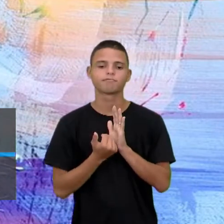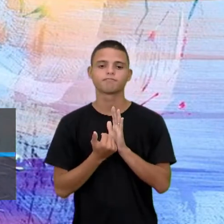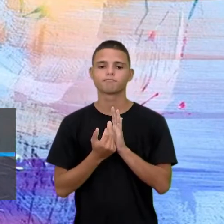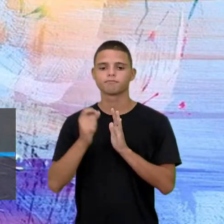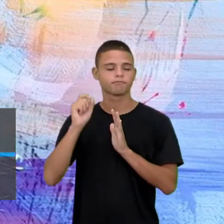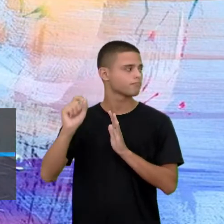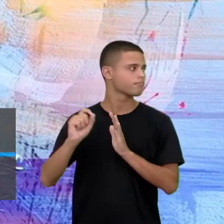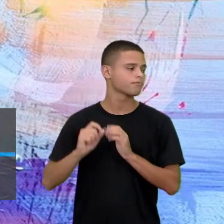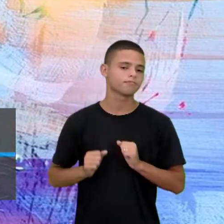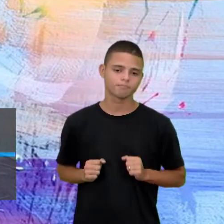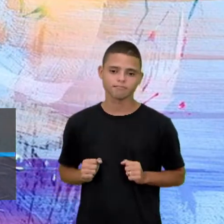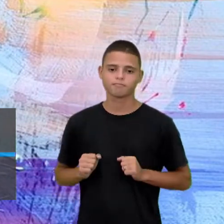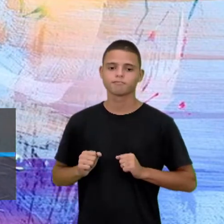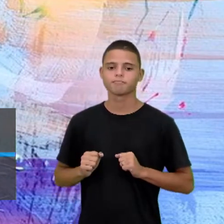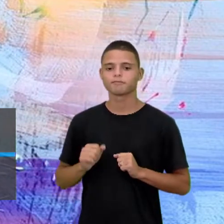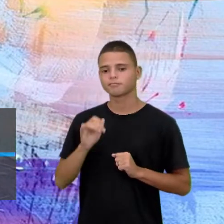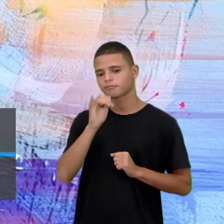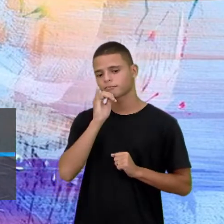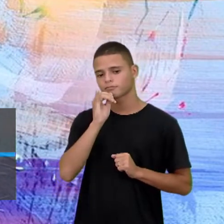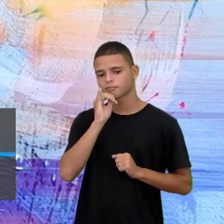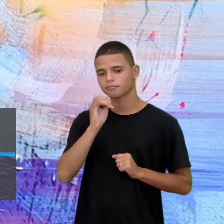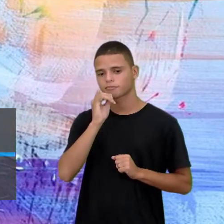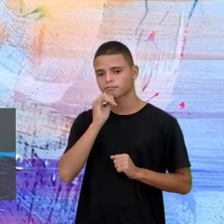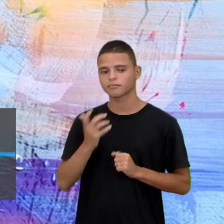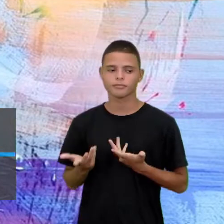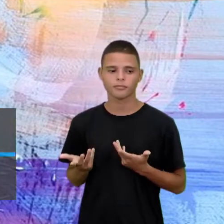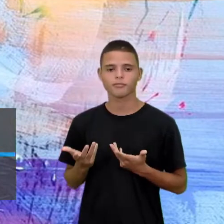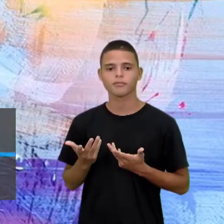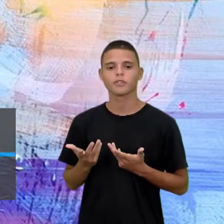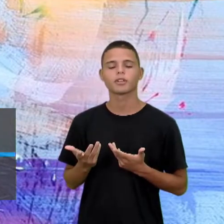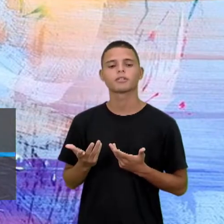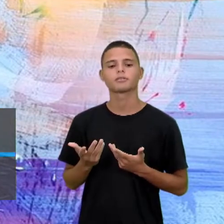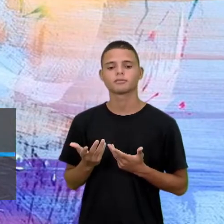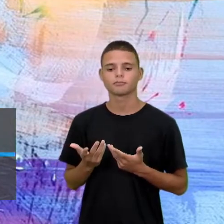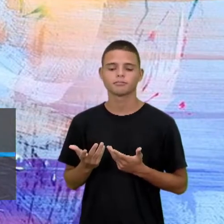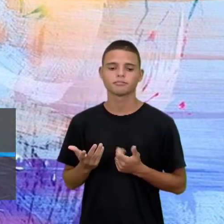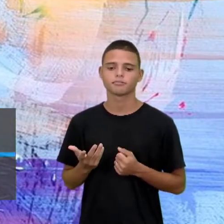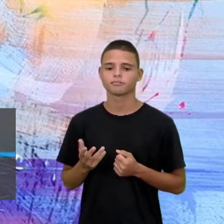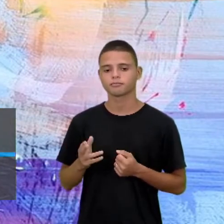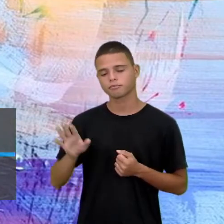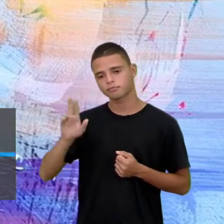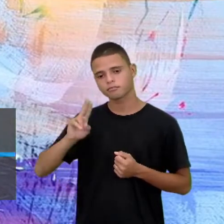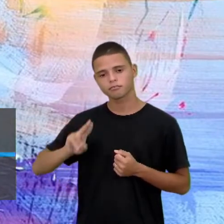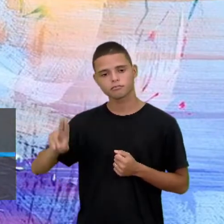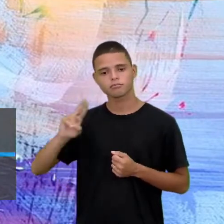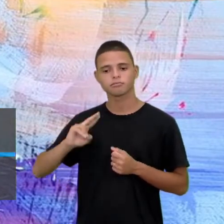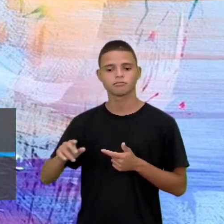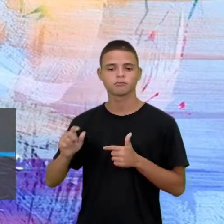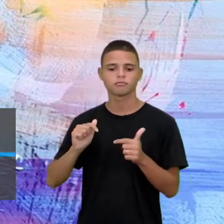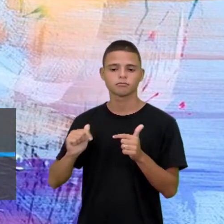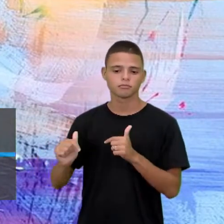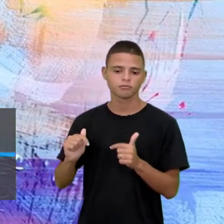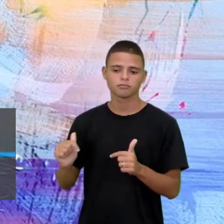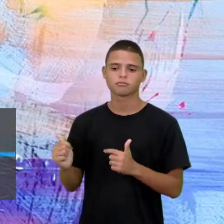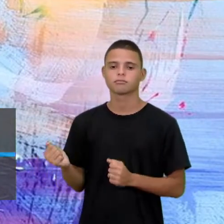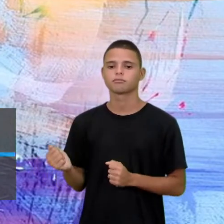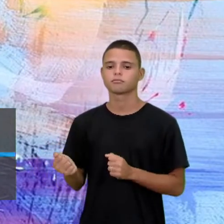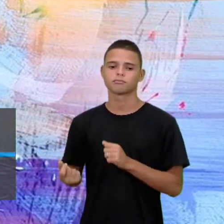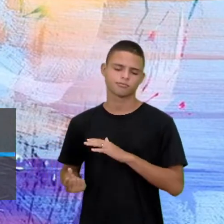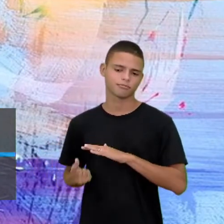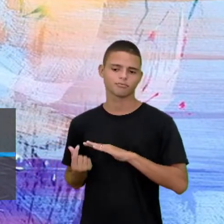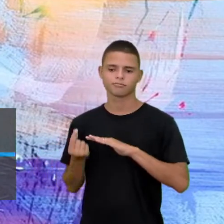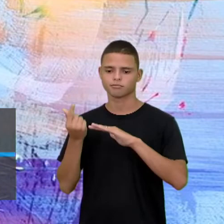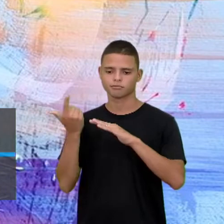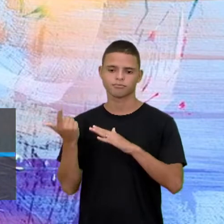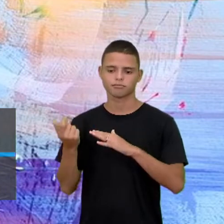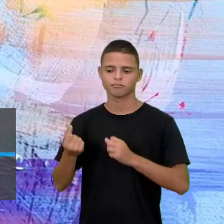falando de mercado. Nós estamos falando aí, levando em consideração a questão capitalista, né,